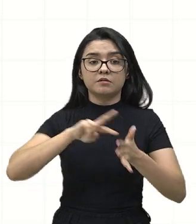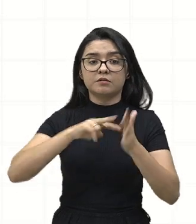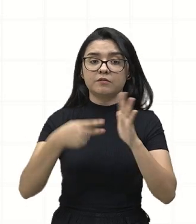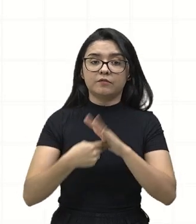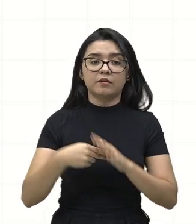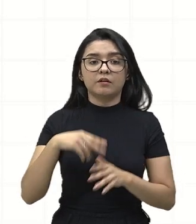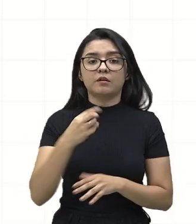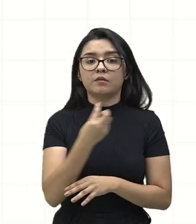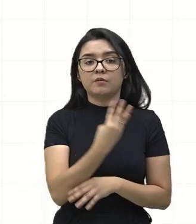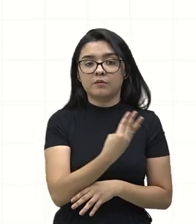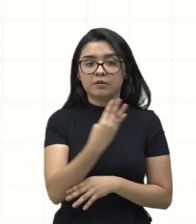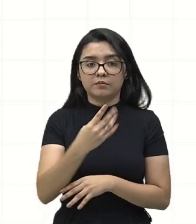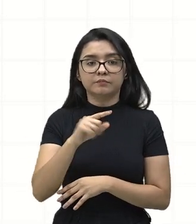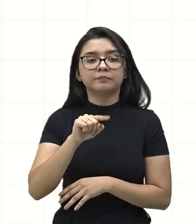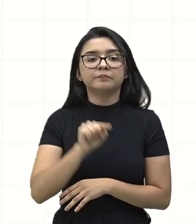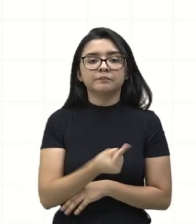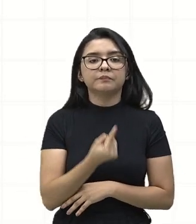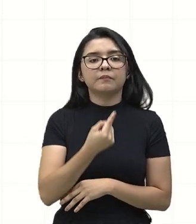que